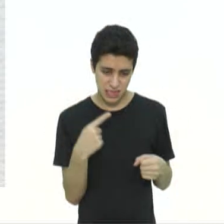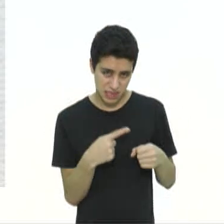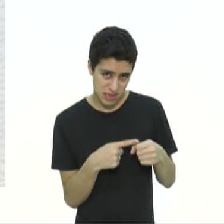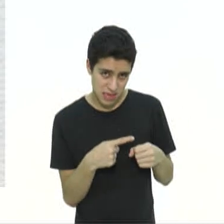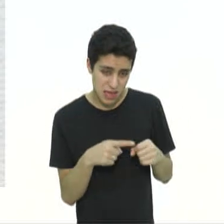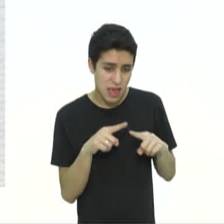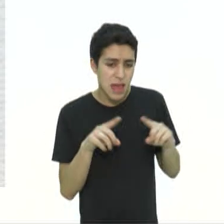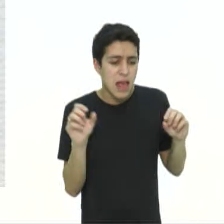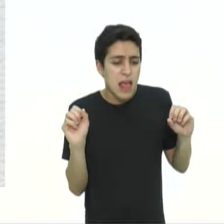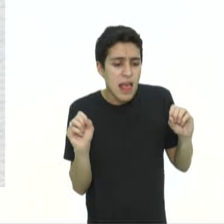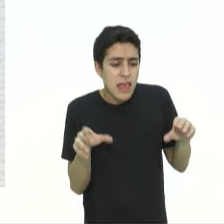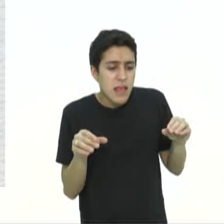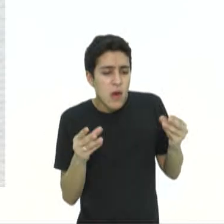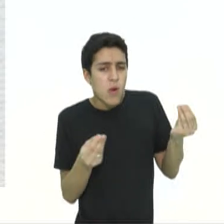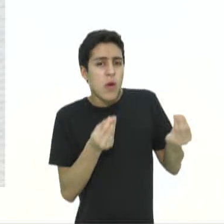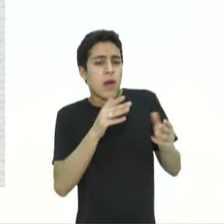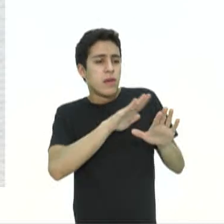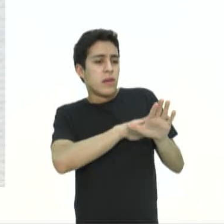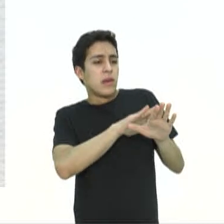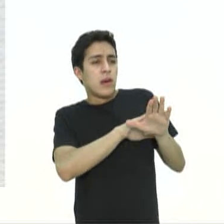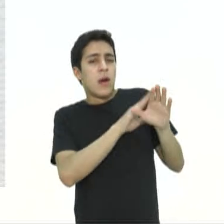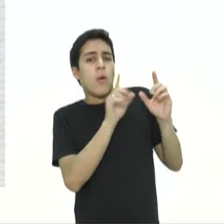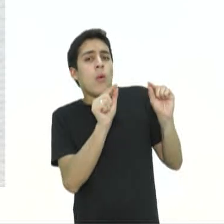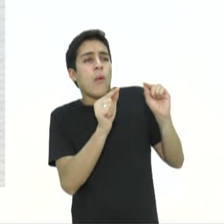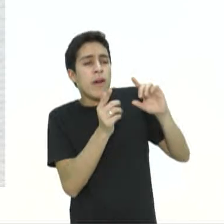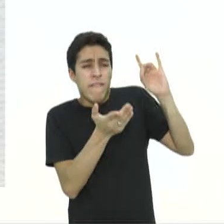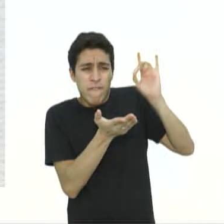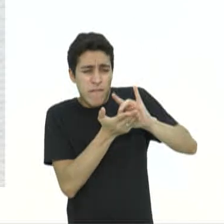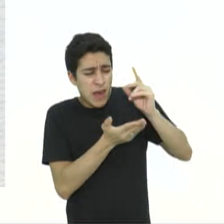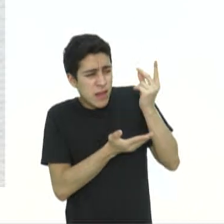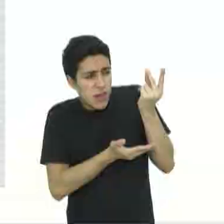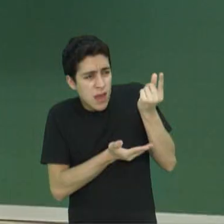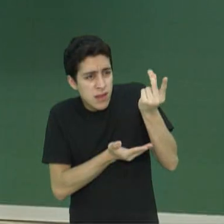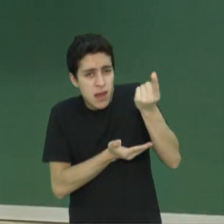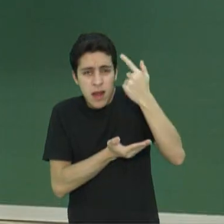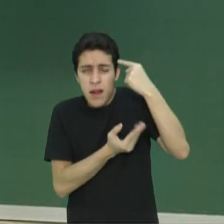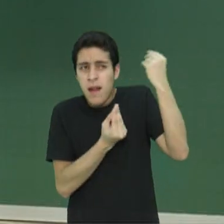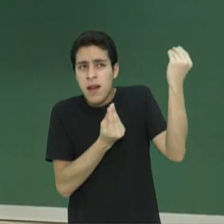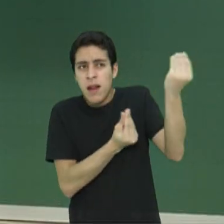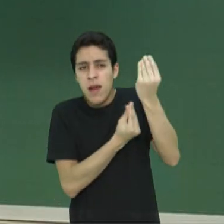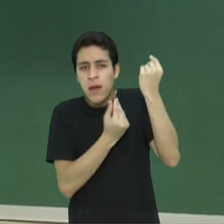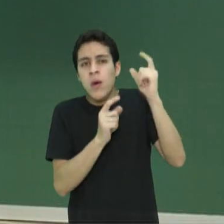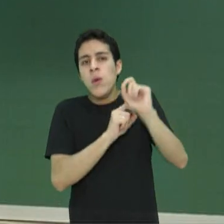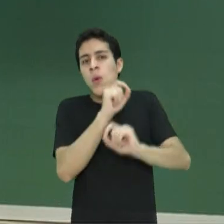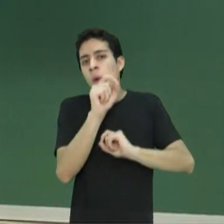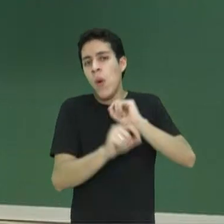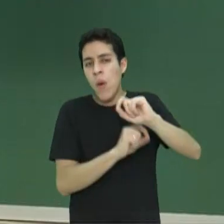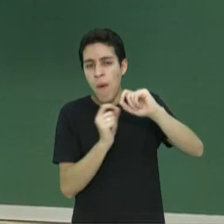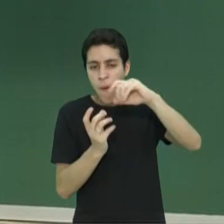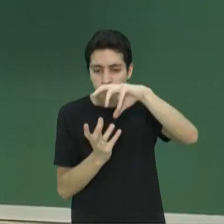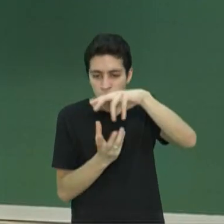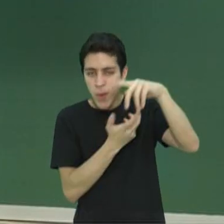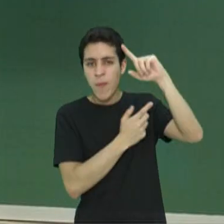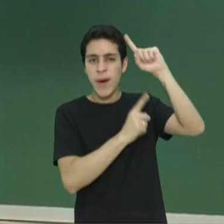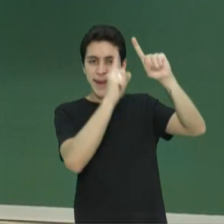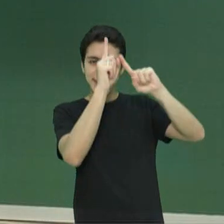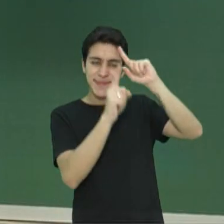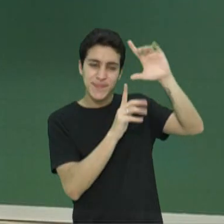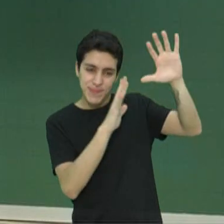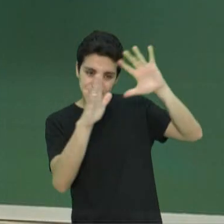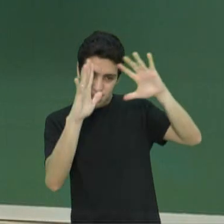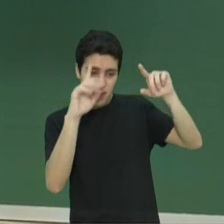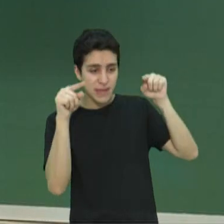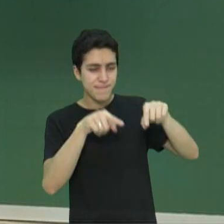sirva dos valores que estão nas essências eternas. Aonde estão as essências eternas? No mundo das ideias, no